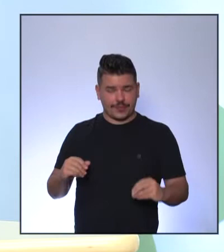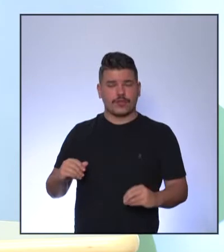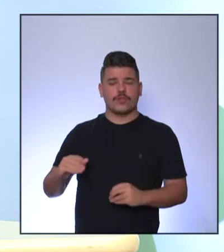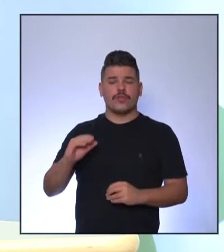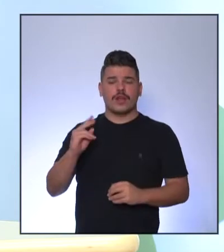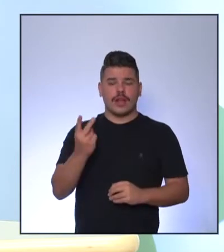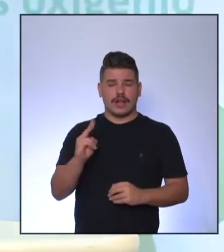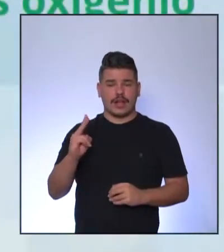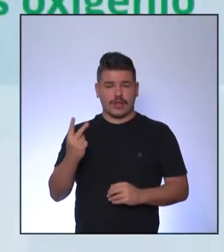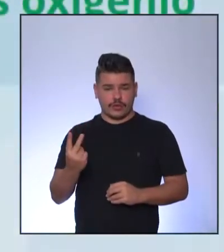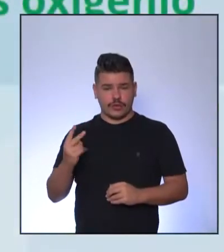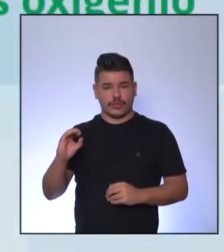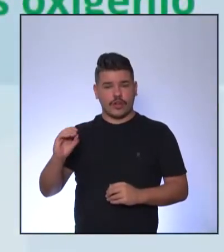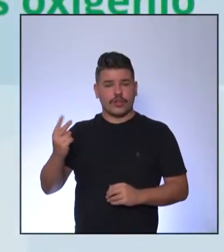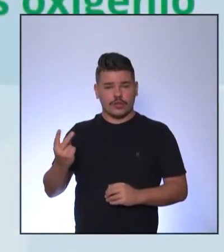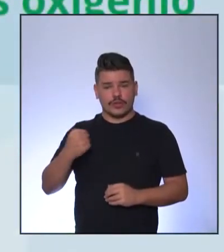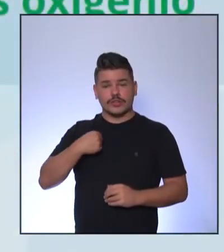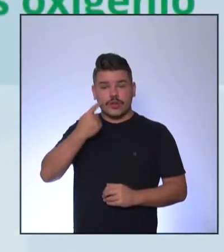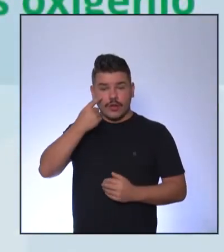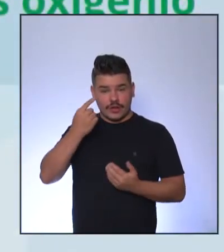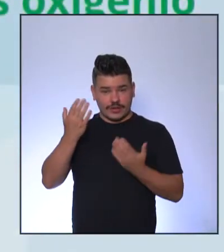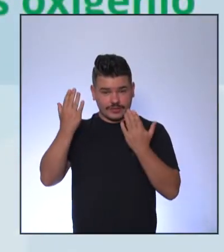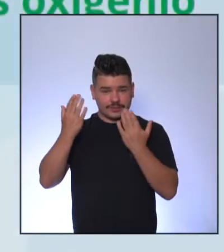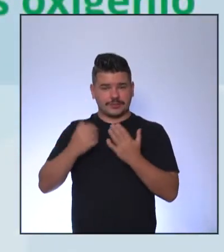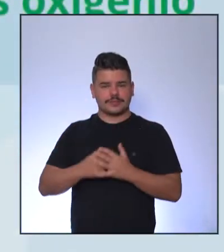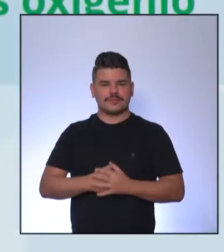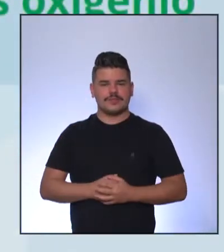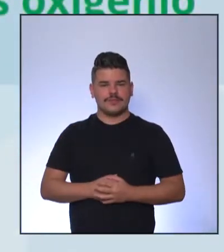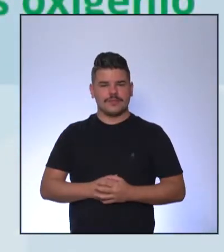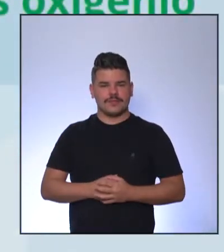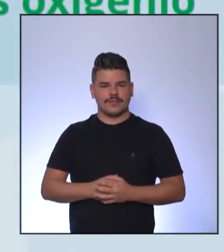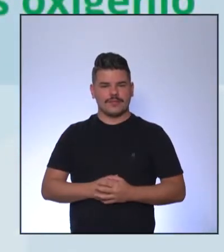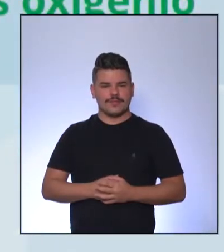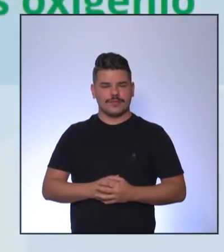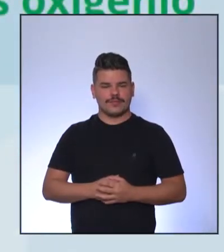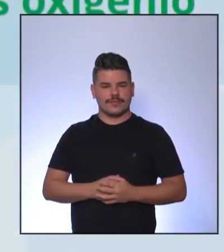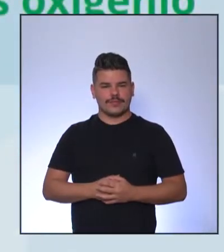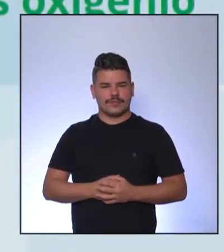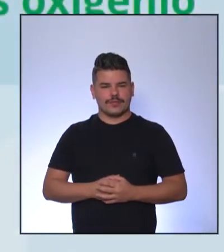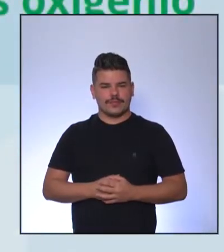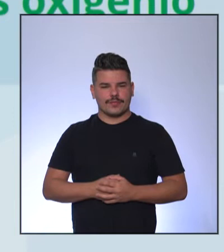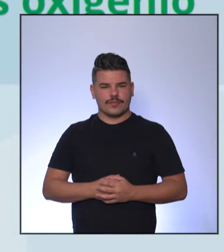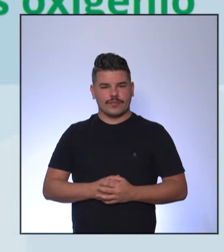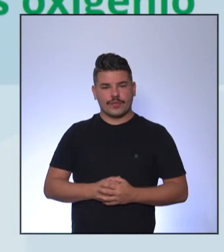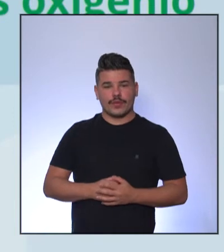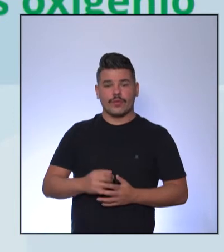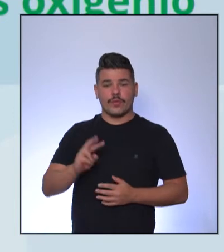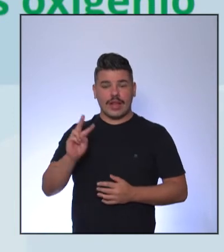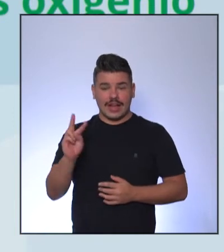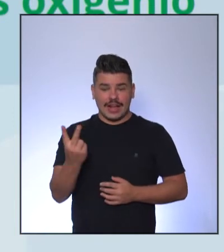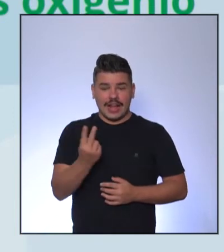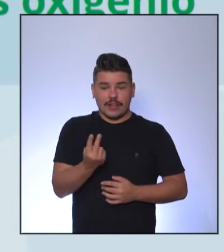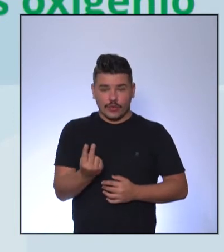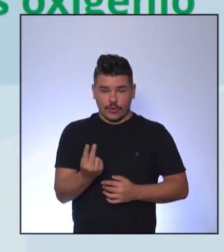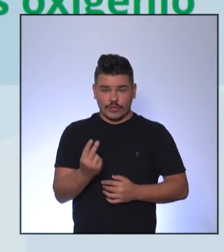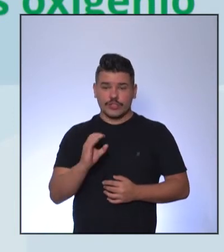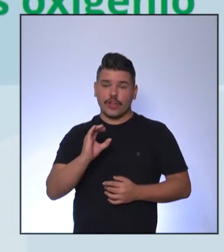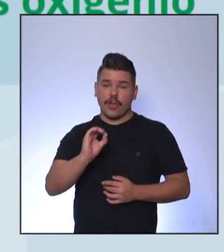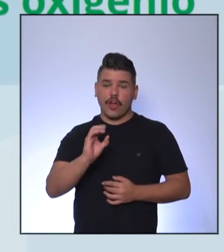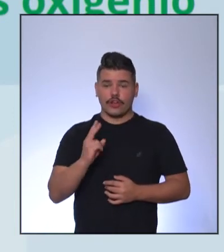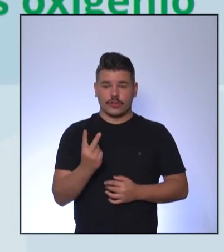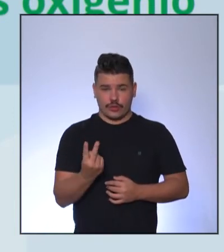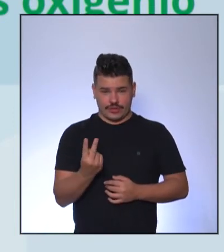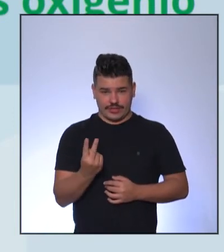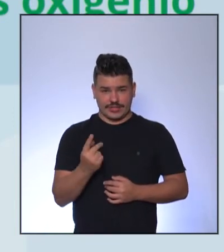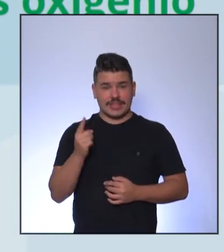hidrogênio, que está aí na telinha de vocês, ó. Então, o peróxido de hidrogênio, que é a nossa água oxigenada, é esse H2O2. Ele